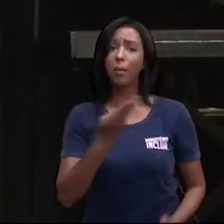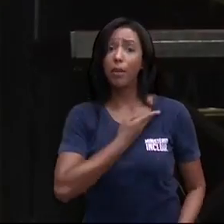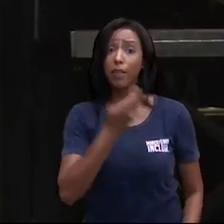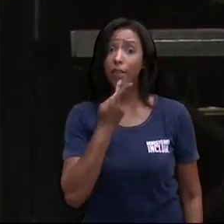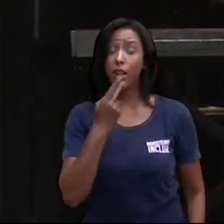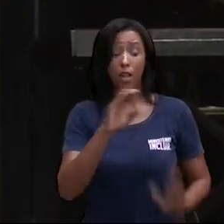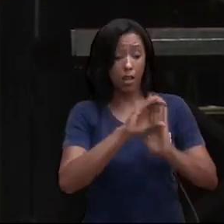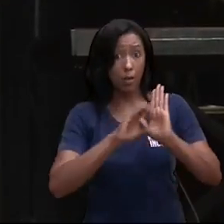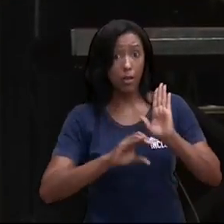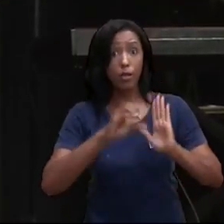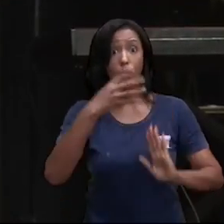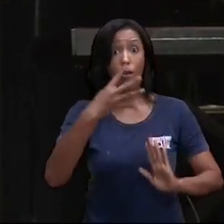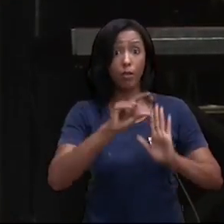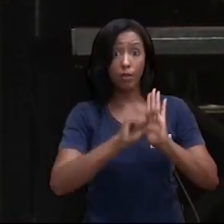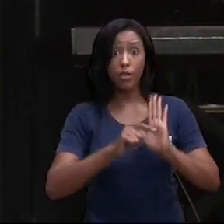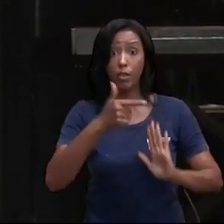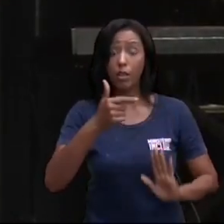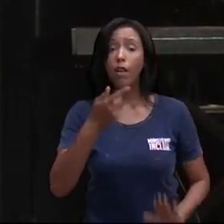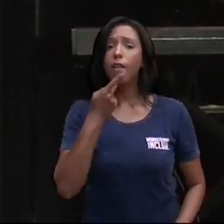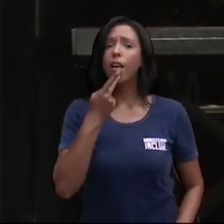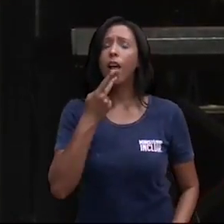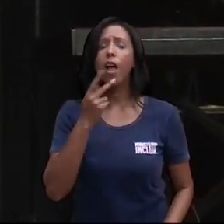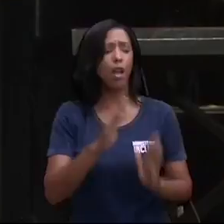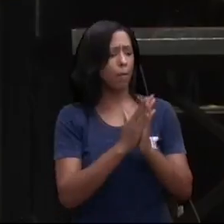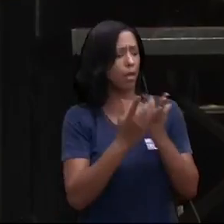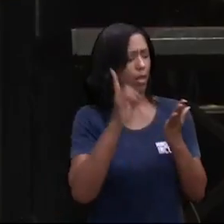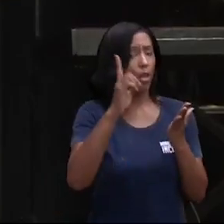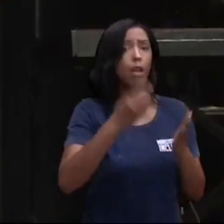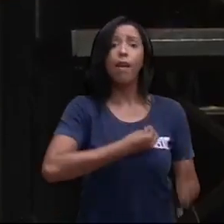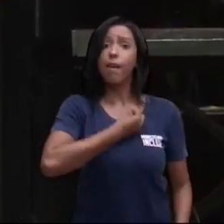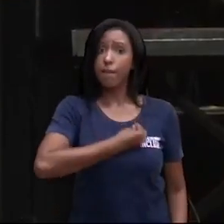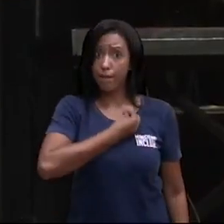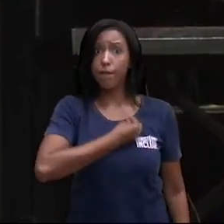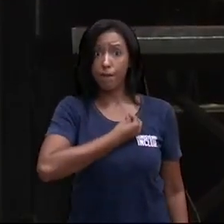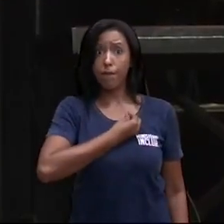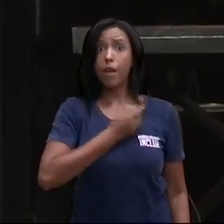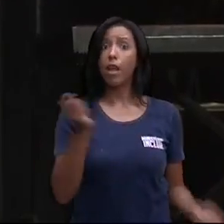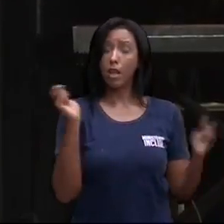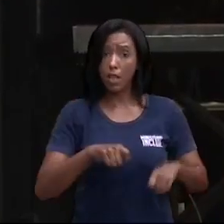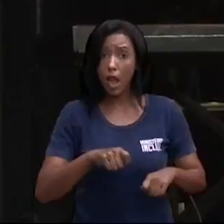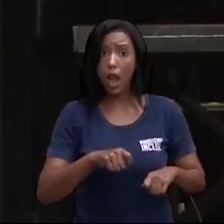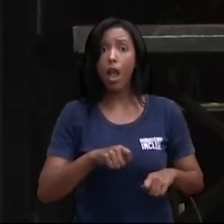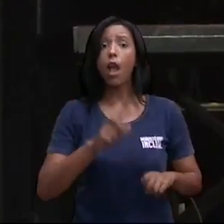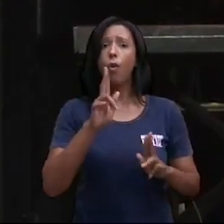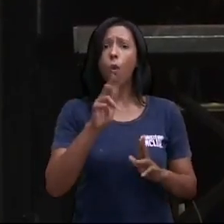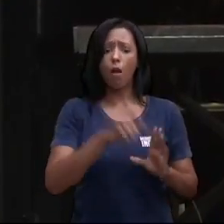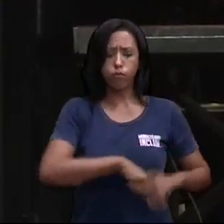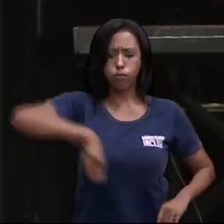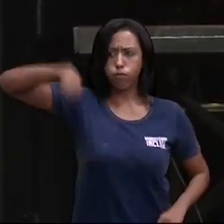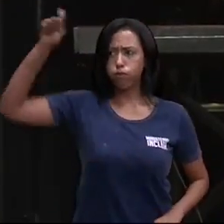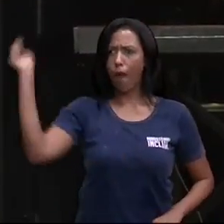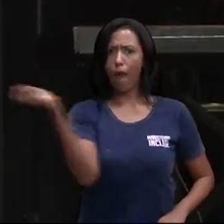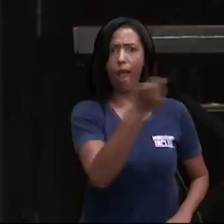viva e por que a palavra de Deus é viva e eficaz mais cortante do que qualquer espada de dois gumes e penetra até o ponto de